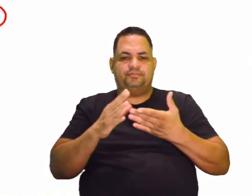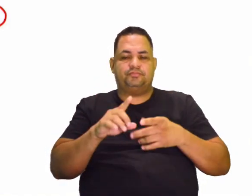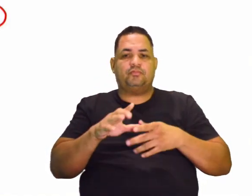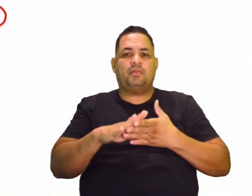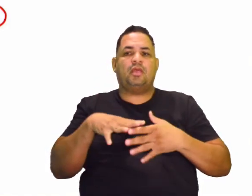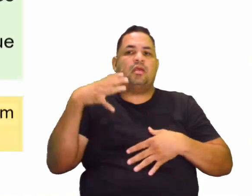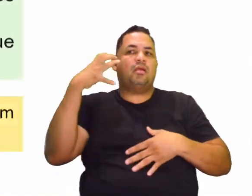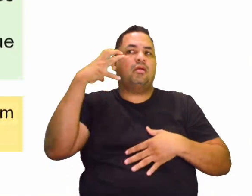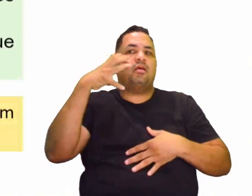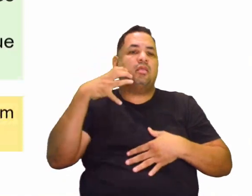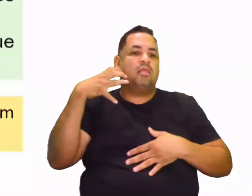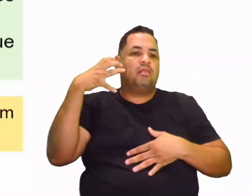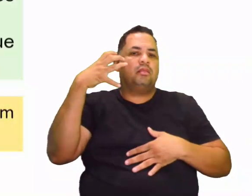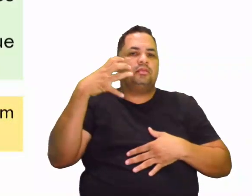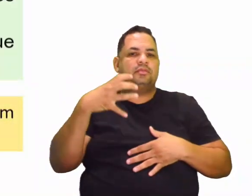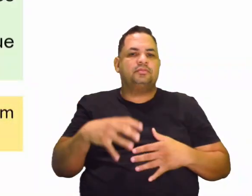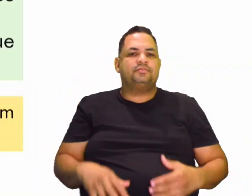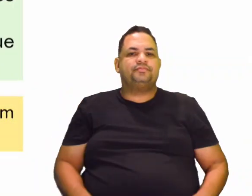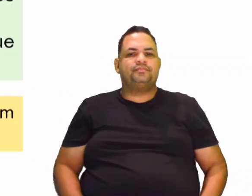cantadas.